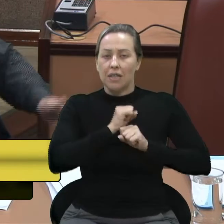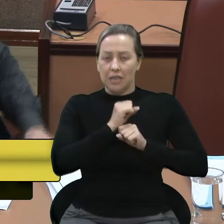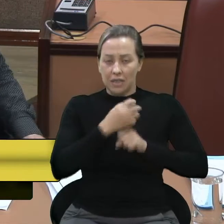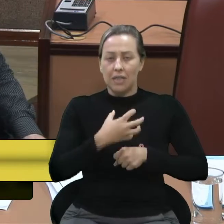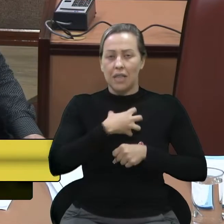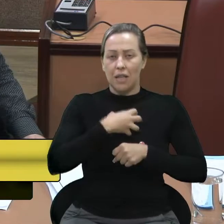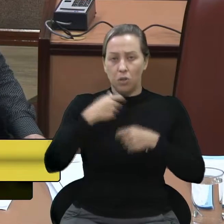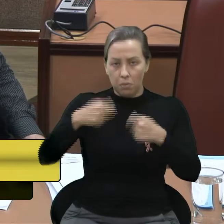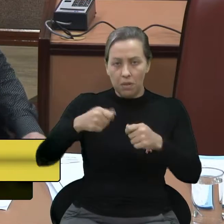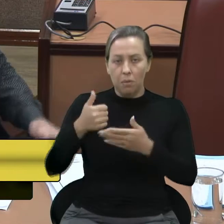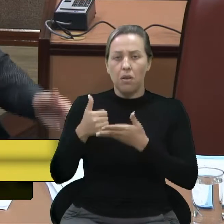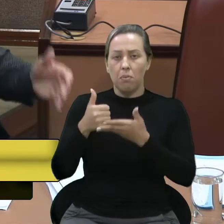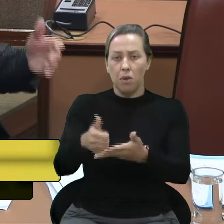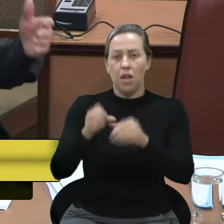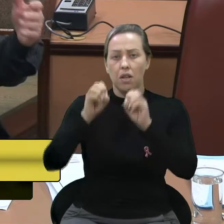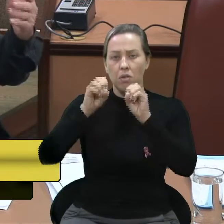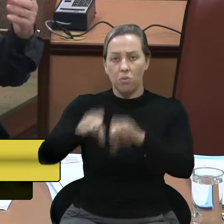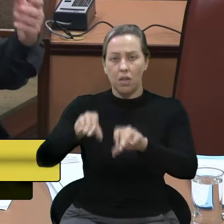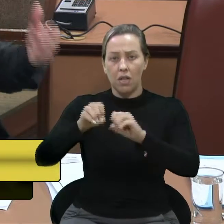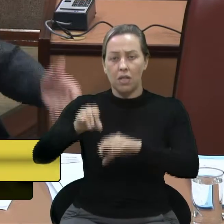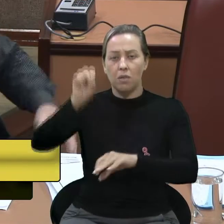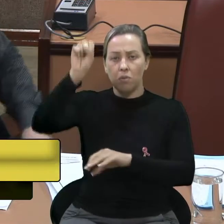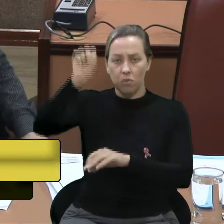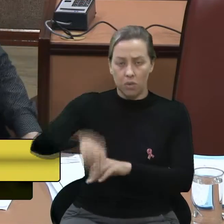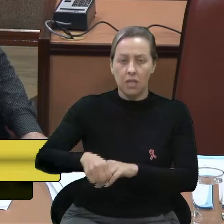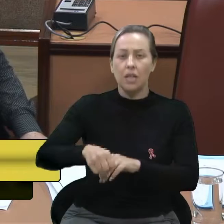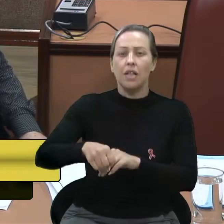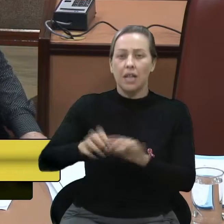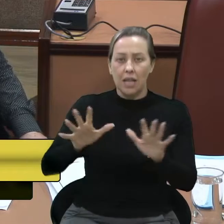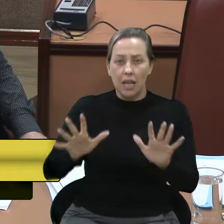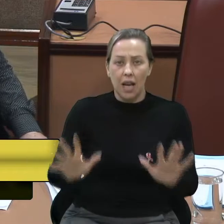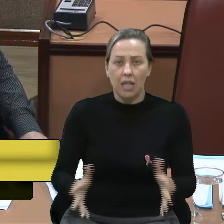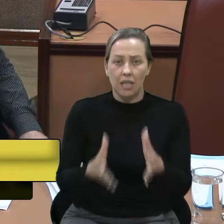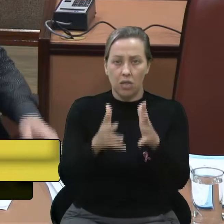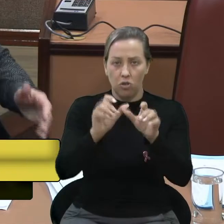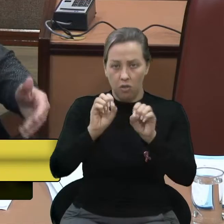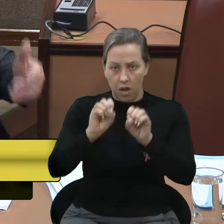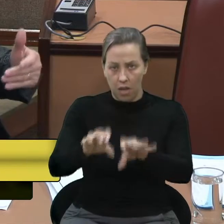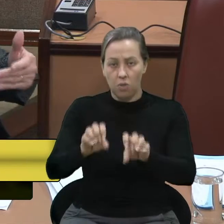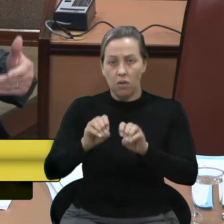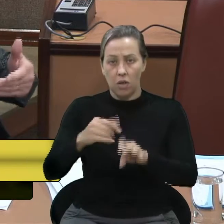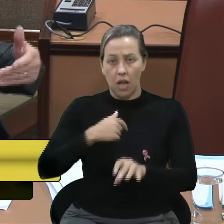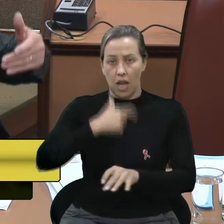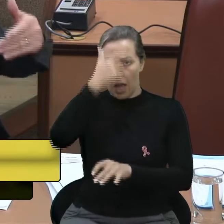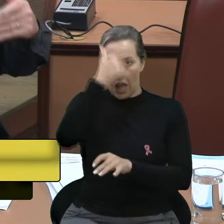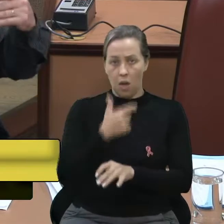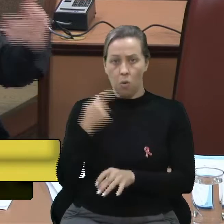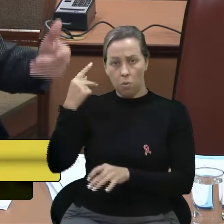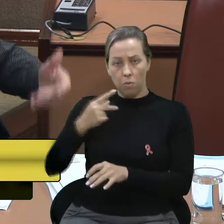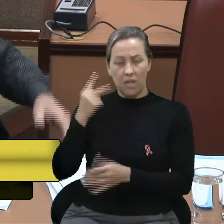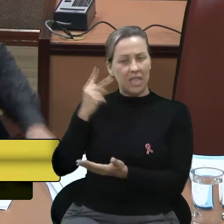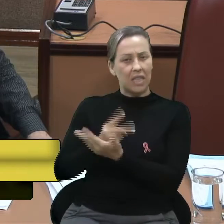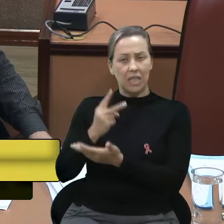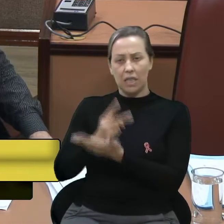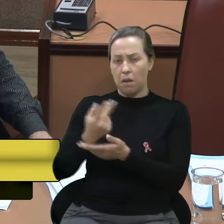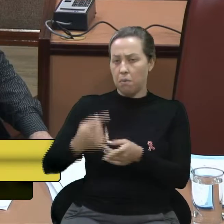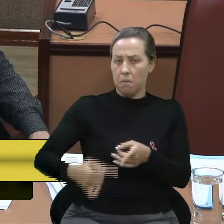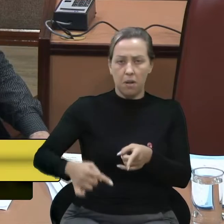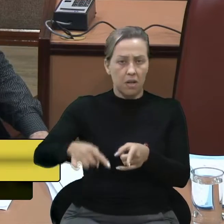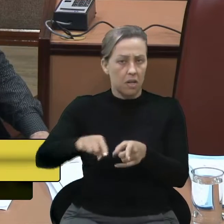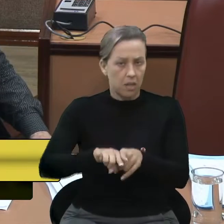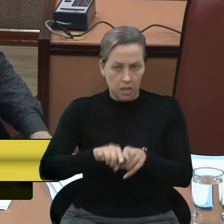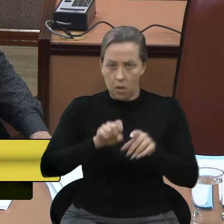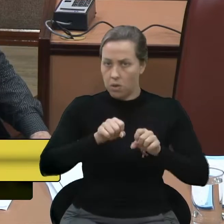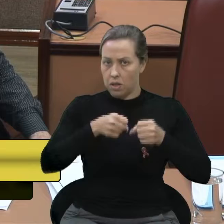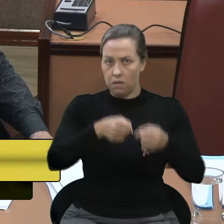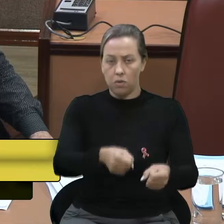precisamos apoiar a educação, precisamos incentivar a educação. Eu, como vereador, serei sempre um parceiro na